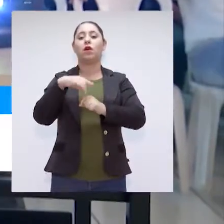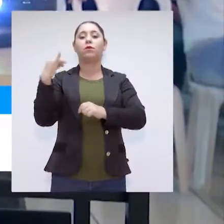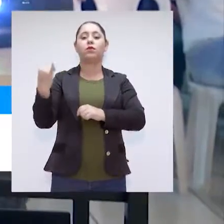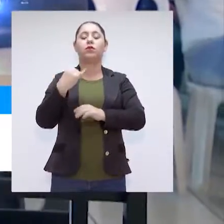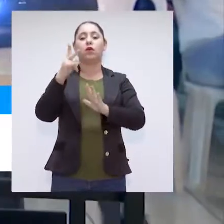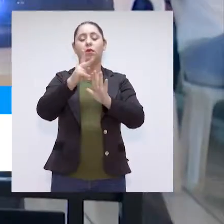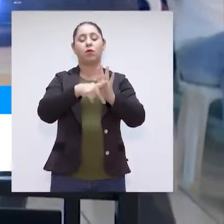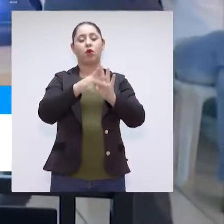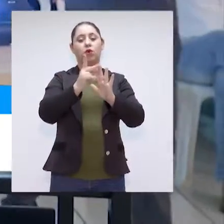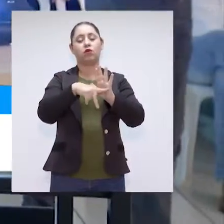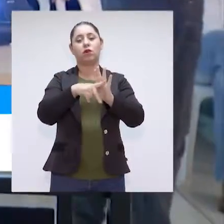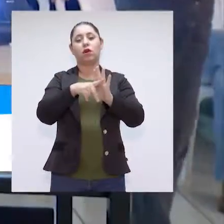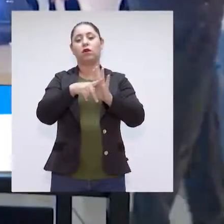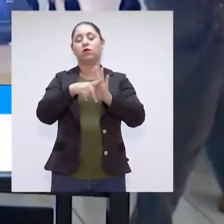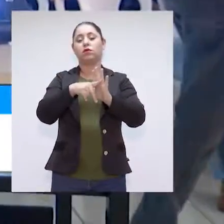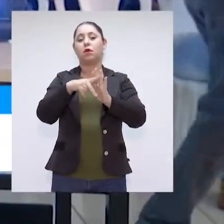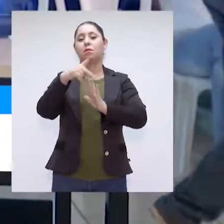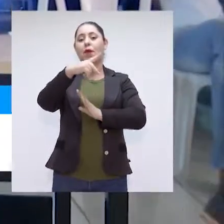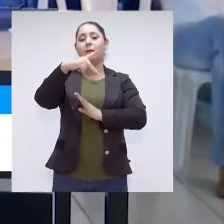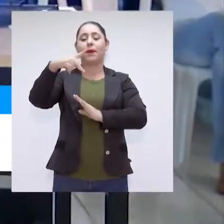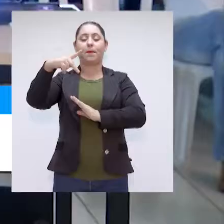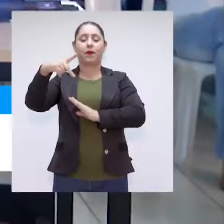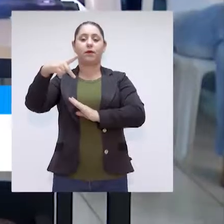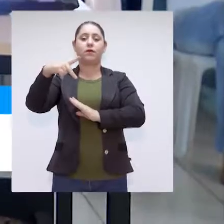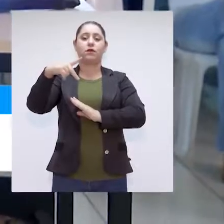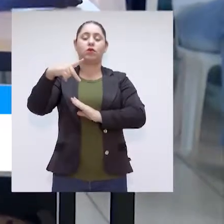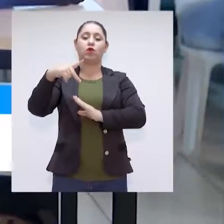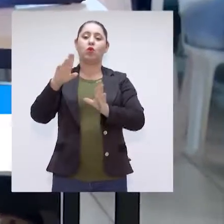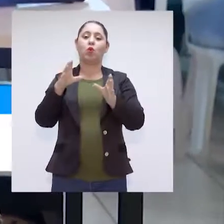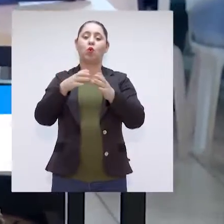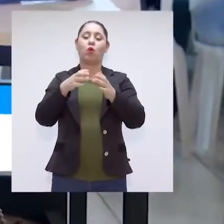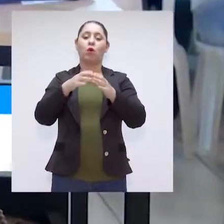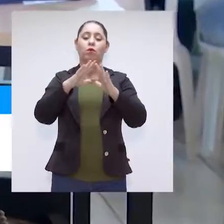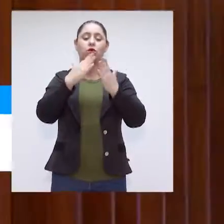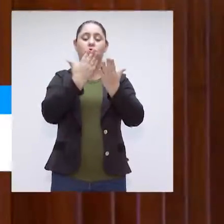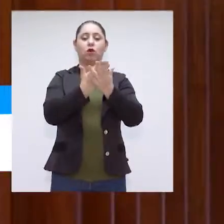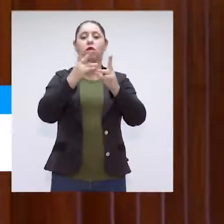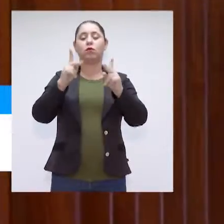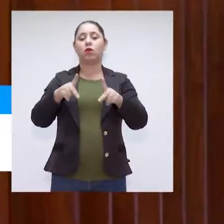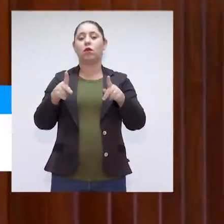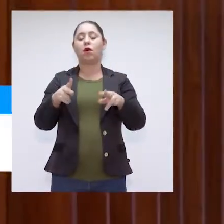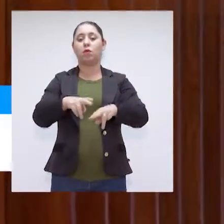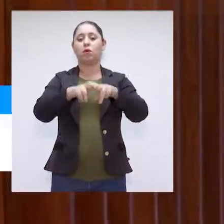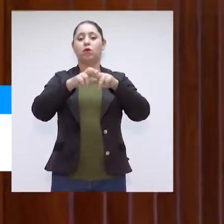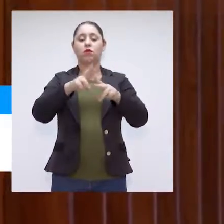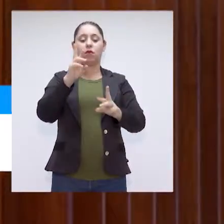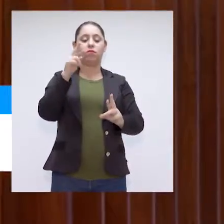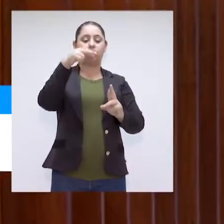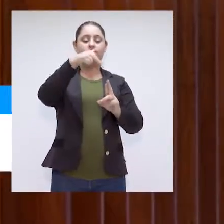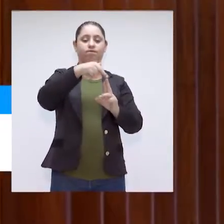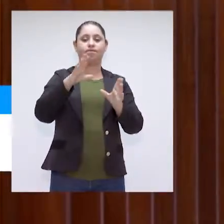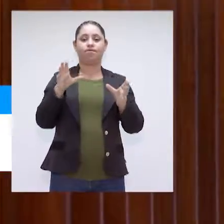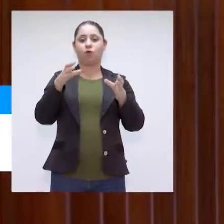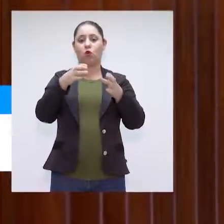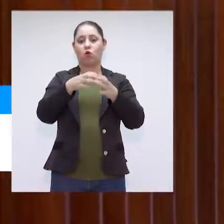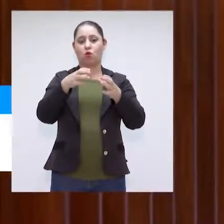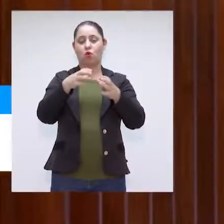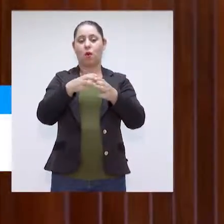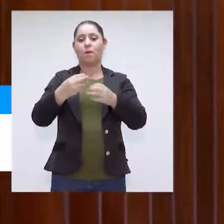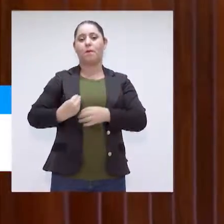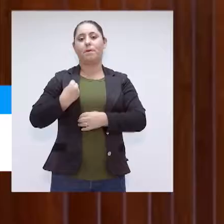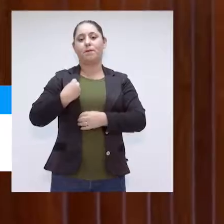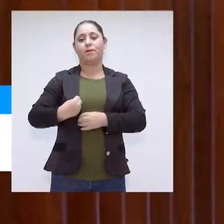em consideração o projeto político-pedagógico da rede pública de ensino. Por isso, representantes das entidades de